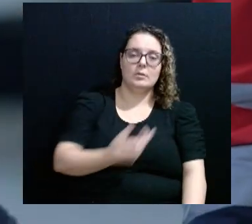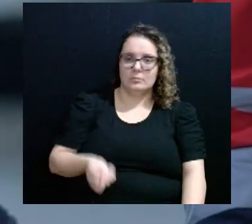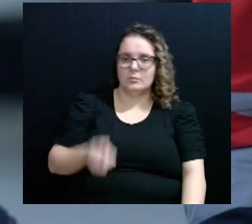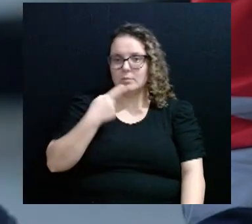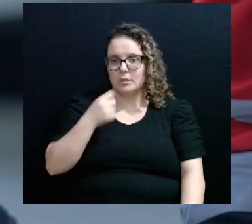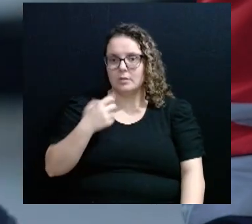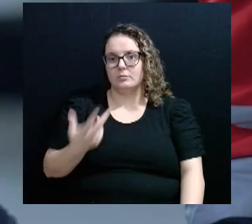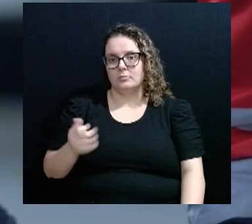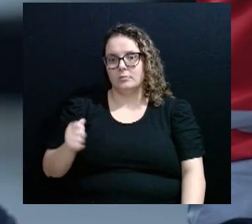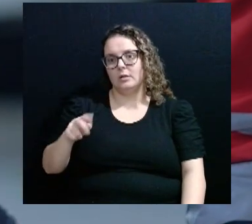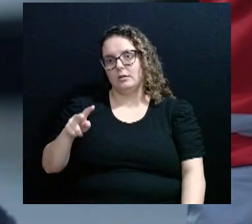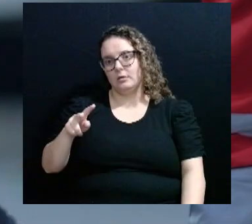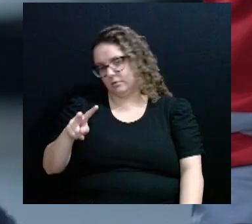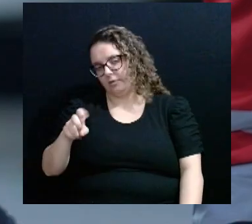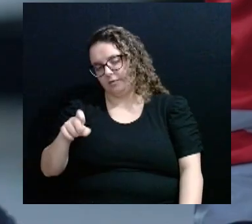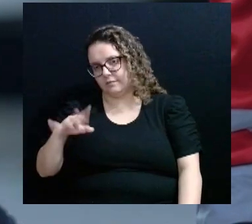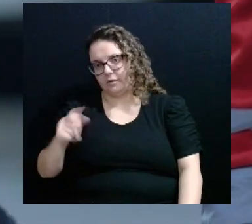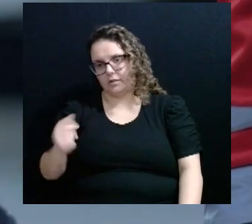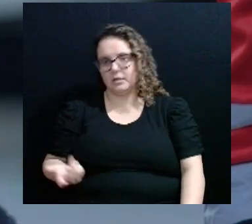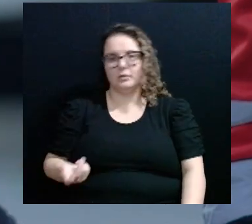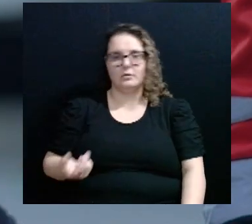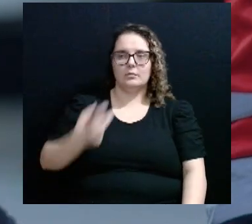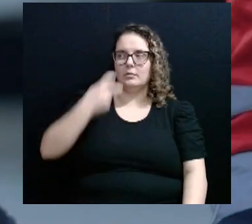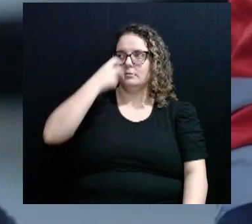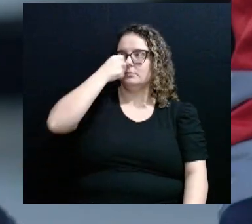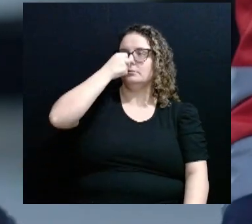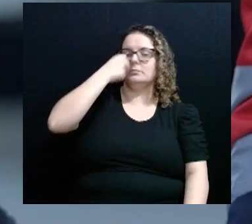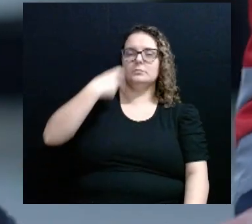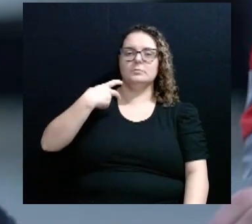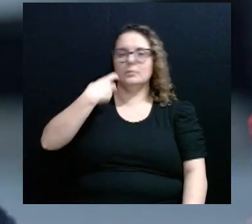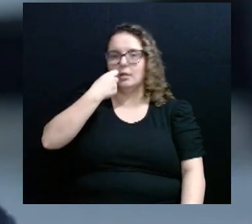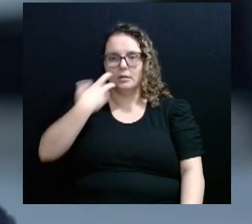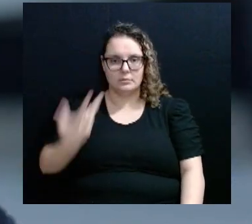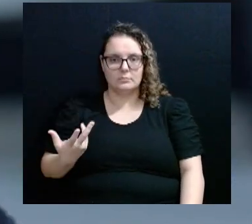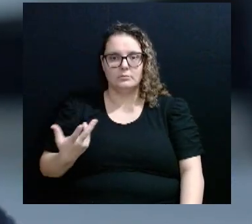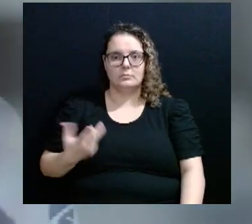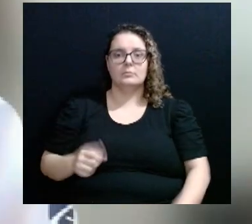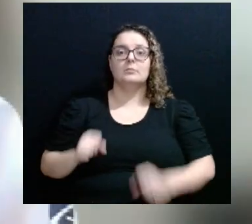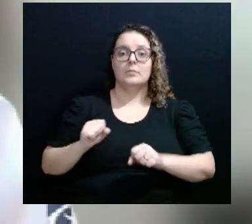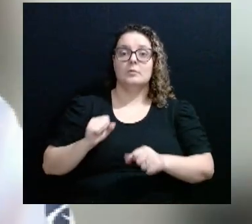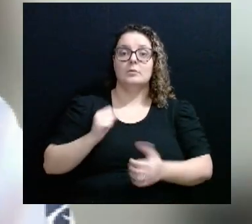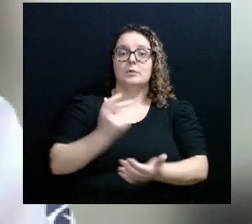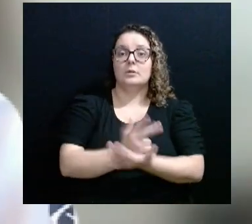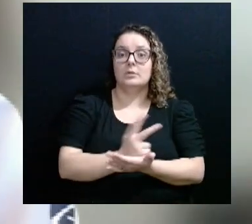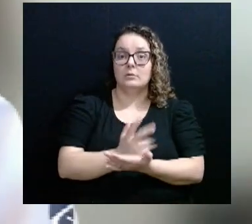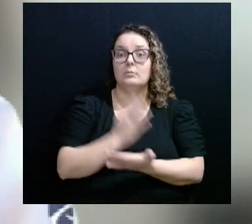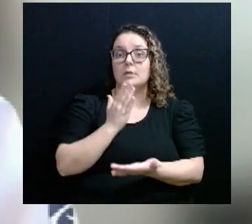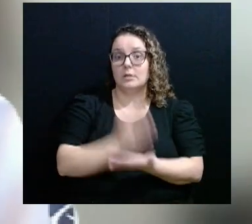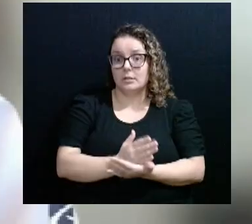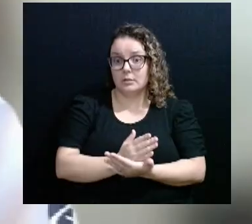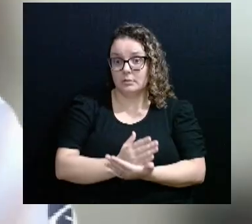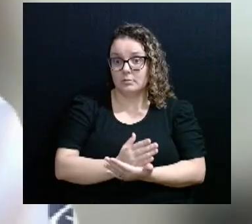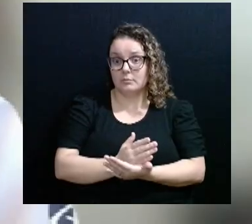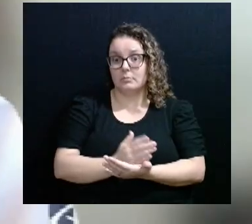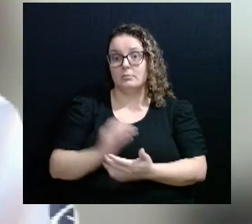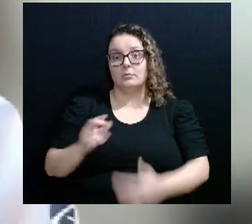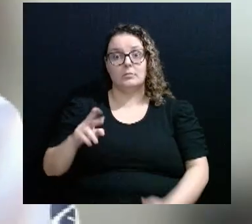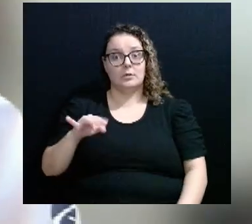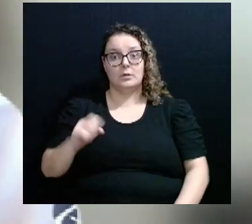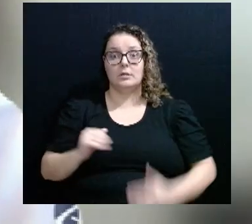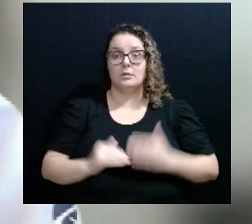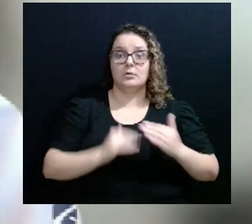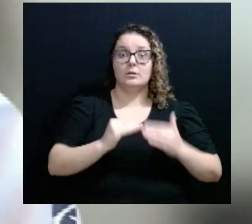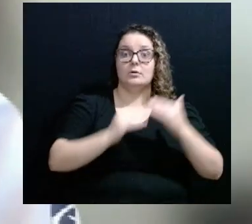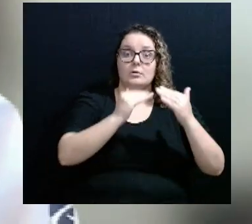uma medicação na veia ou por via nasal ou por outras vias para parar essa crise, para que